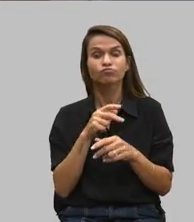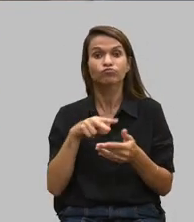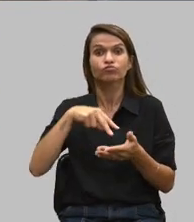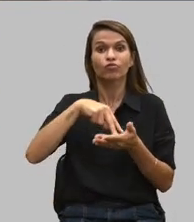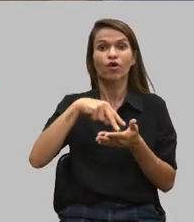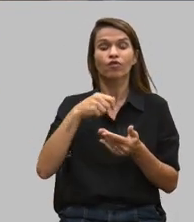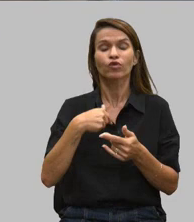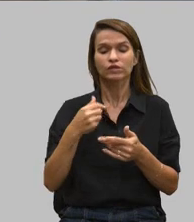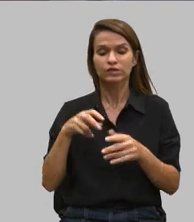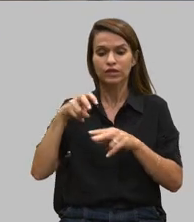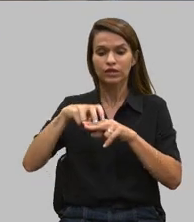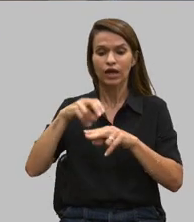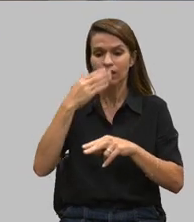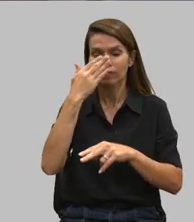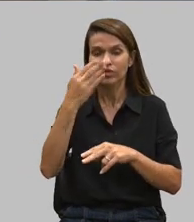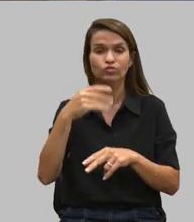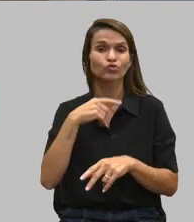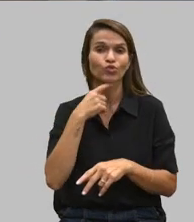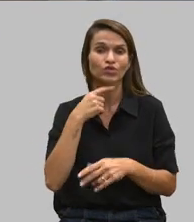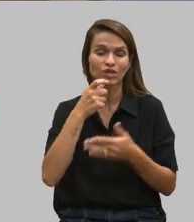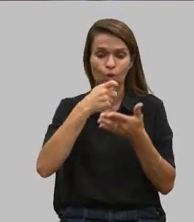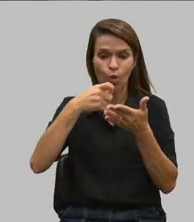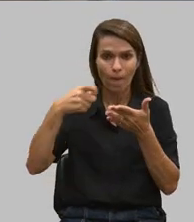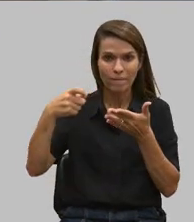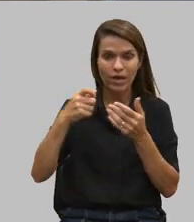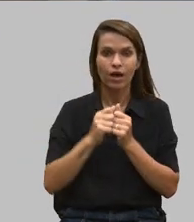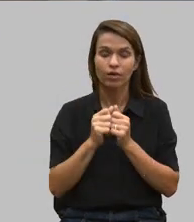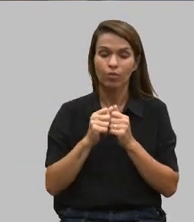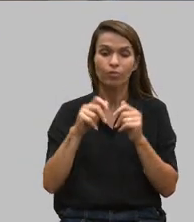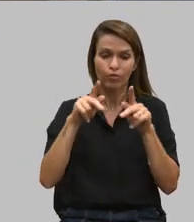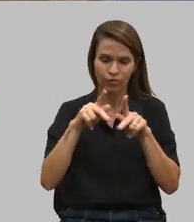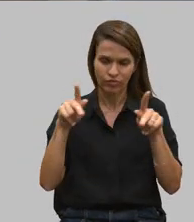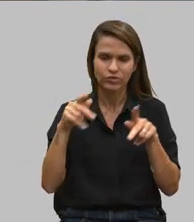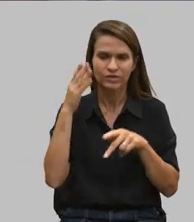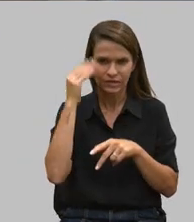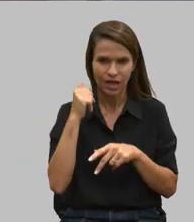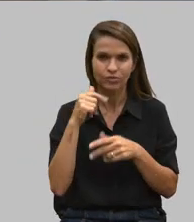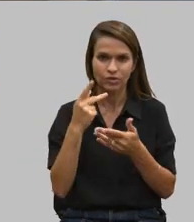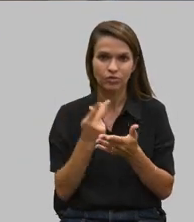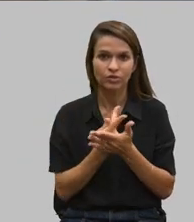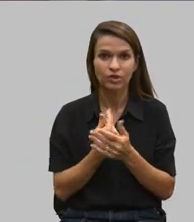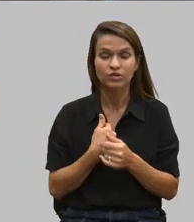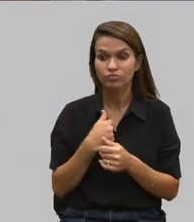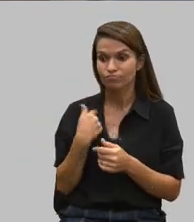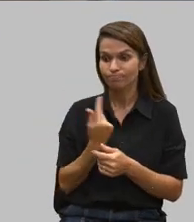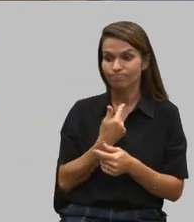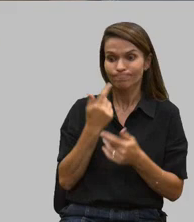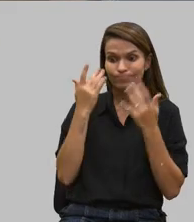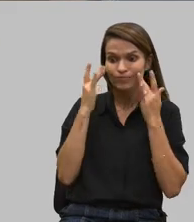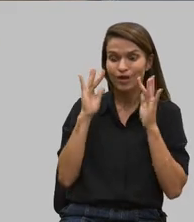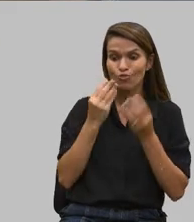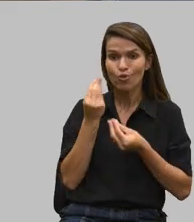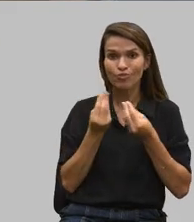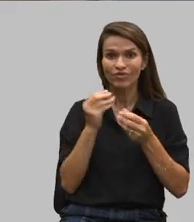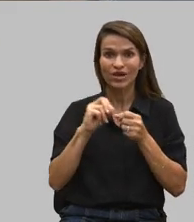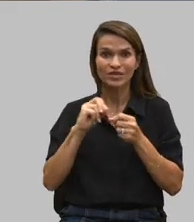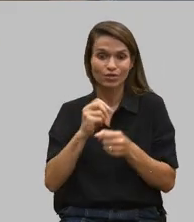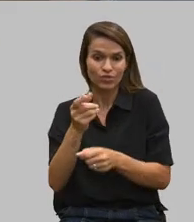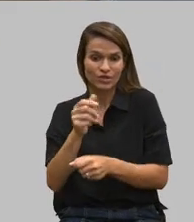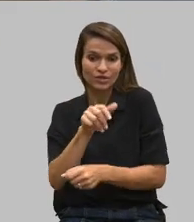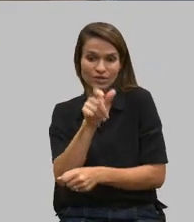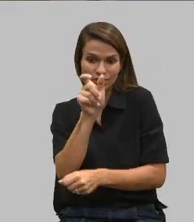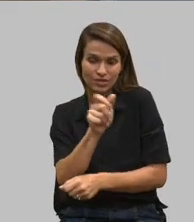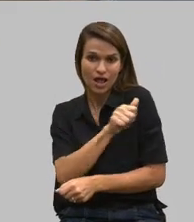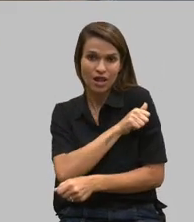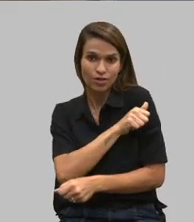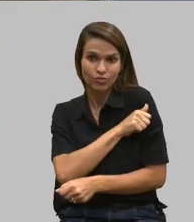enxergando não é isso quem professor não sabe que isso acontece e a gente fica lá sem saber o que fazer com esse estudante Às vezes a gente